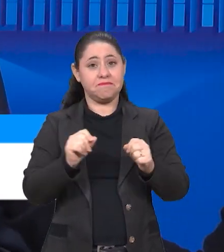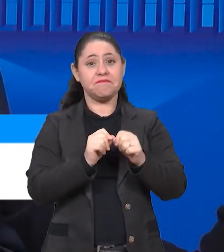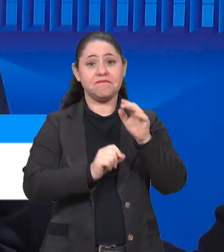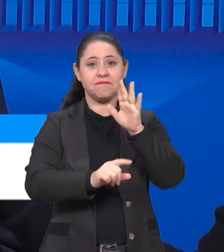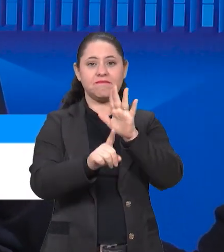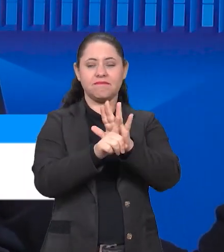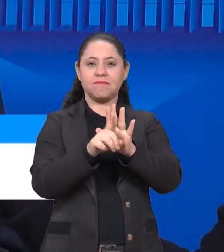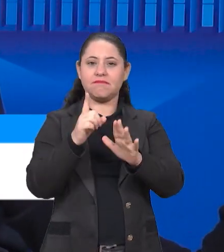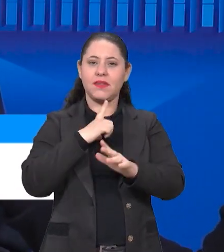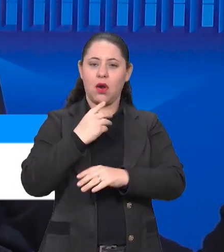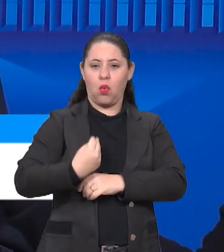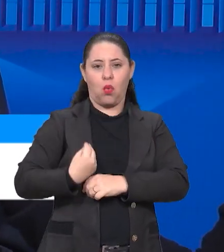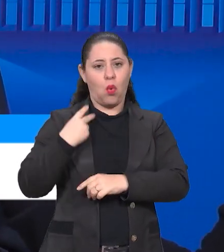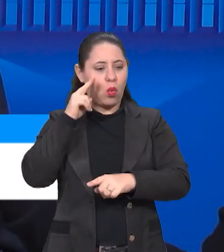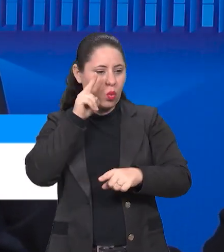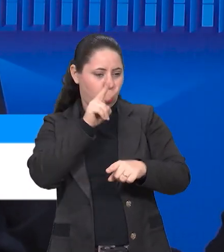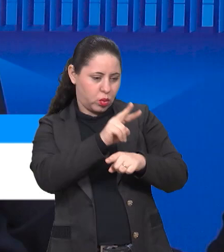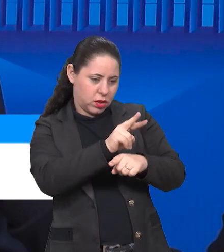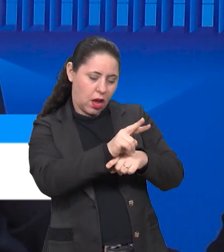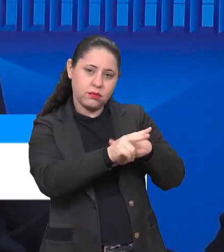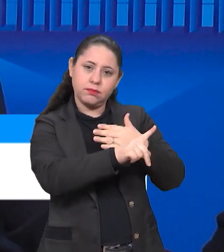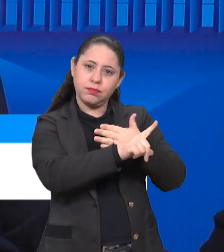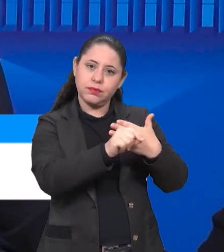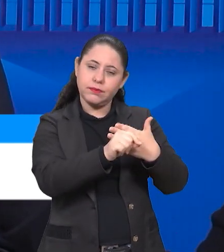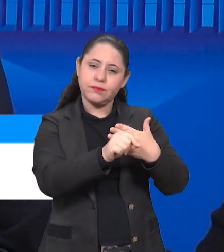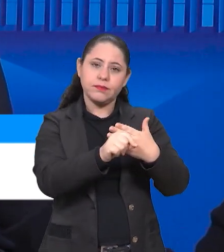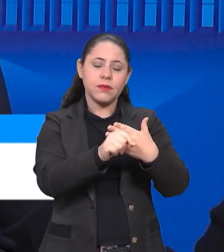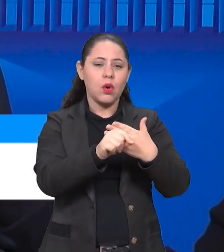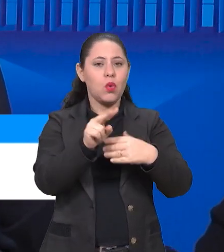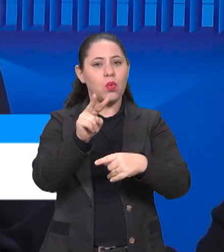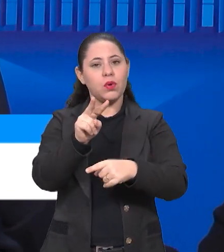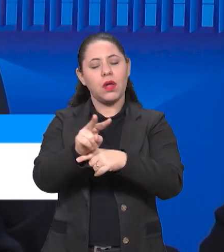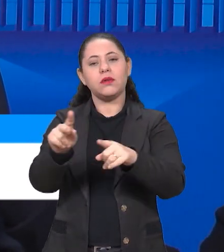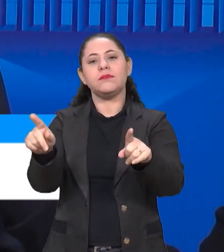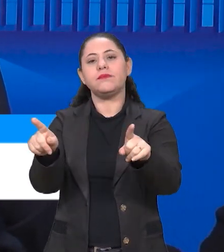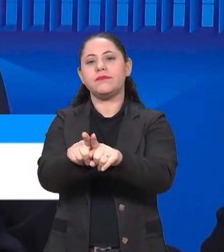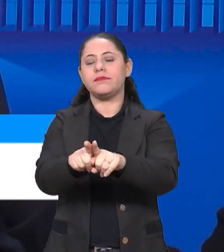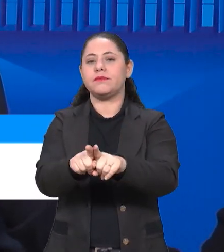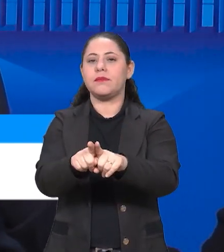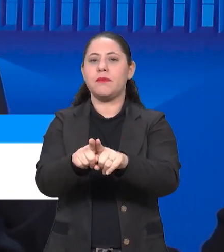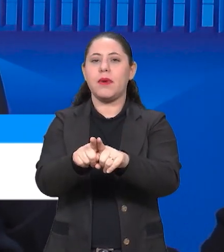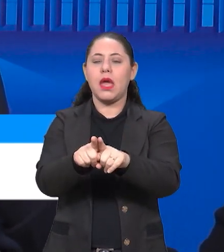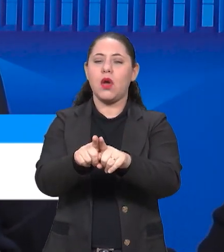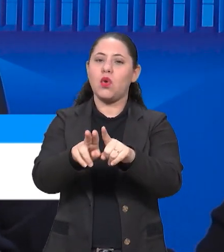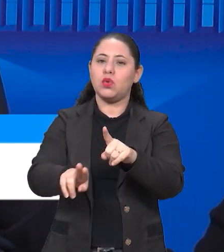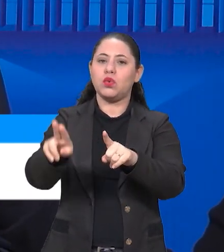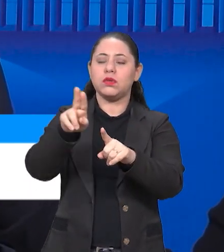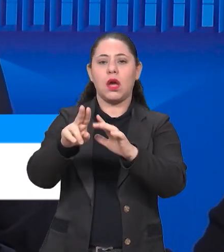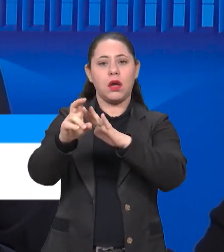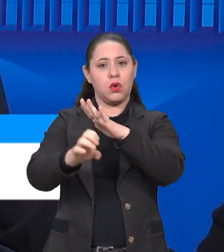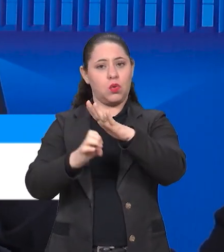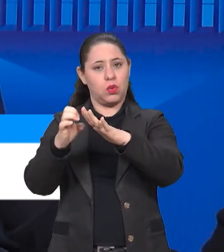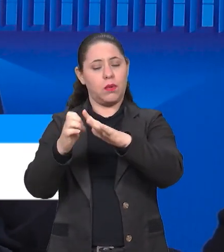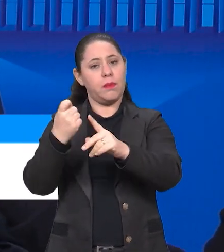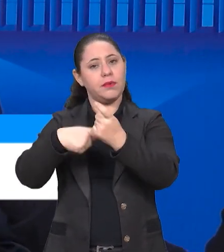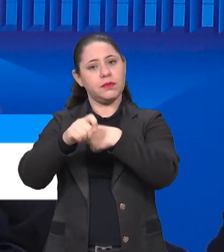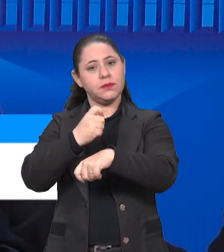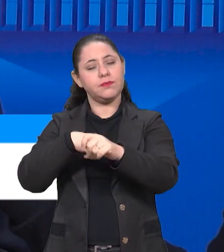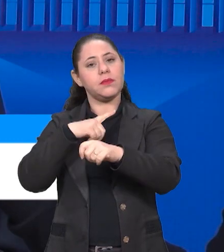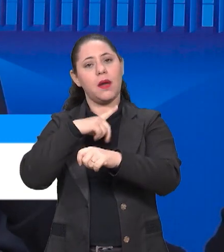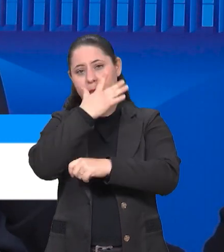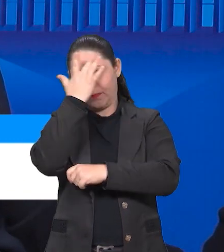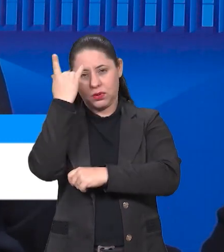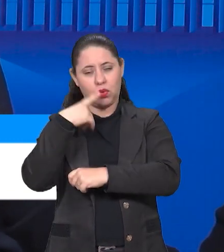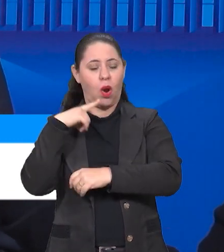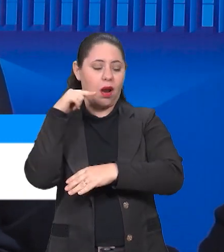uma lei que vai contemplar a preservação do bioma e também preservando a possibilidade da exploração econômica. Afinal,